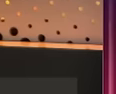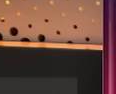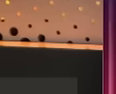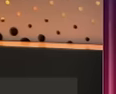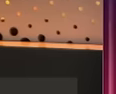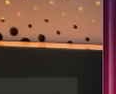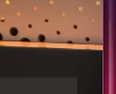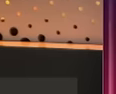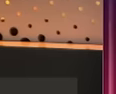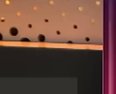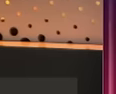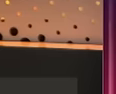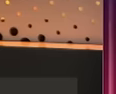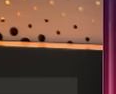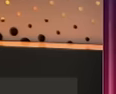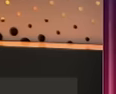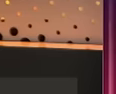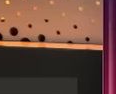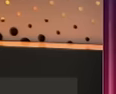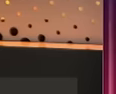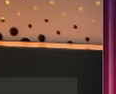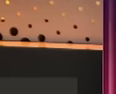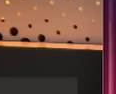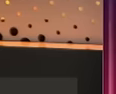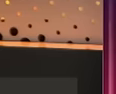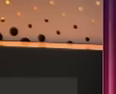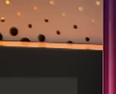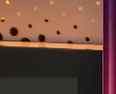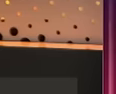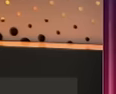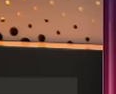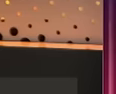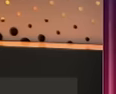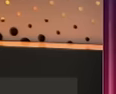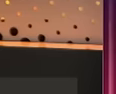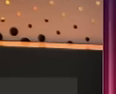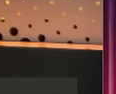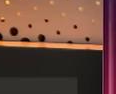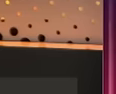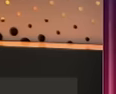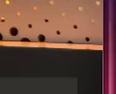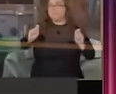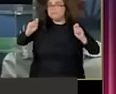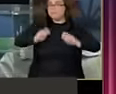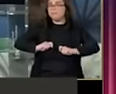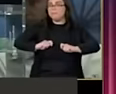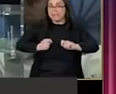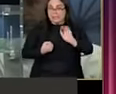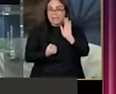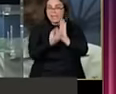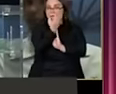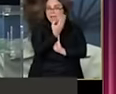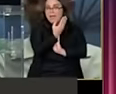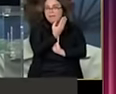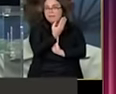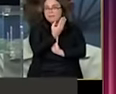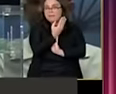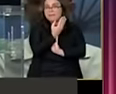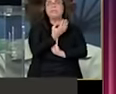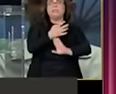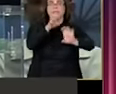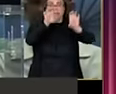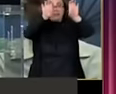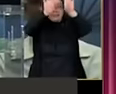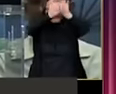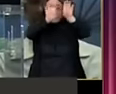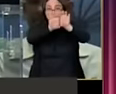que acorda às 5 da manhã, dorme à meia-noite, é isso? O que ele fica fazendo, então? durante